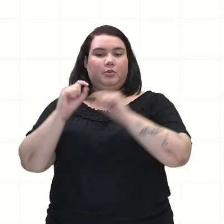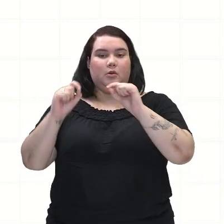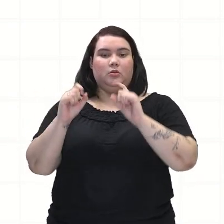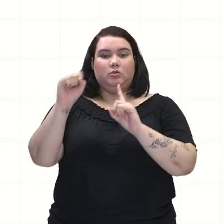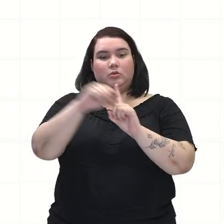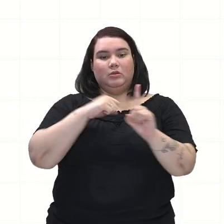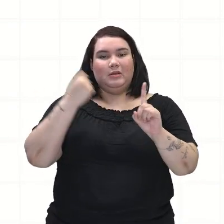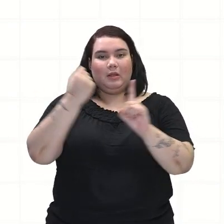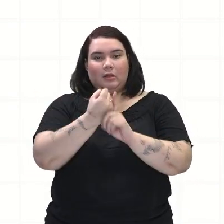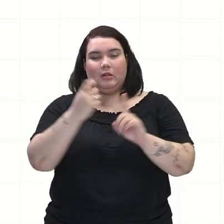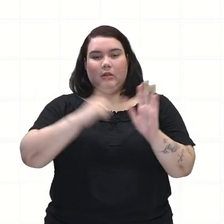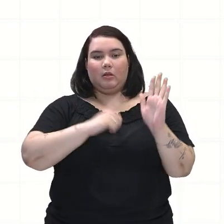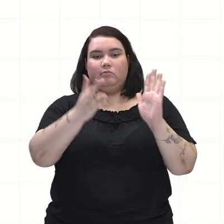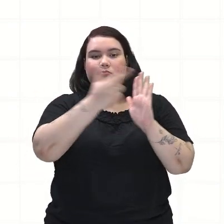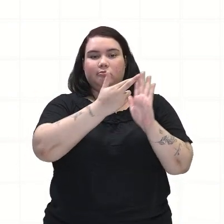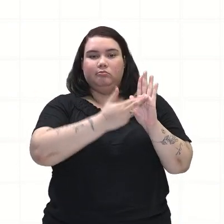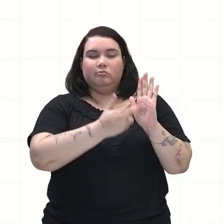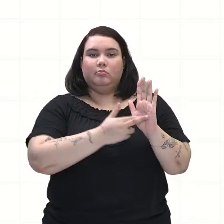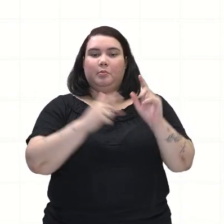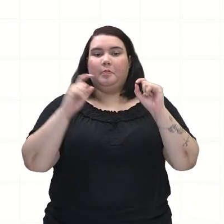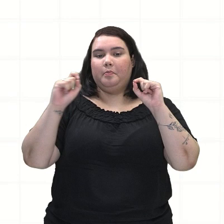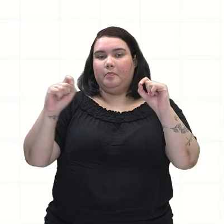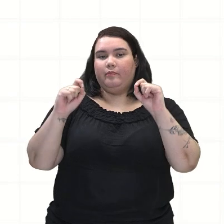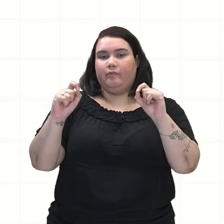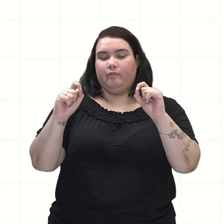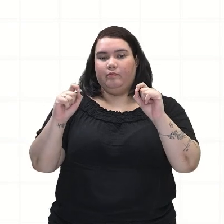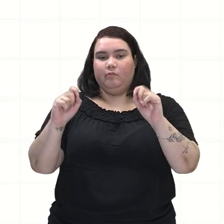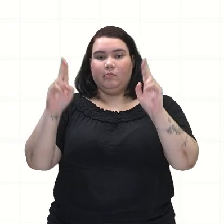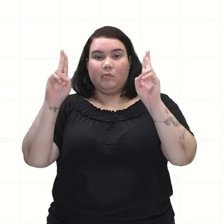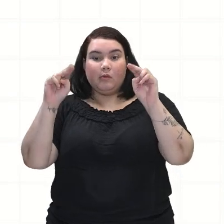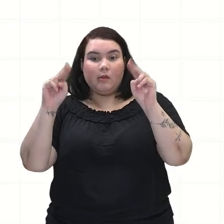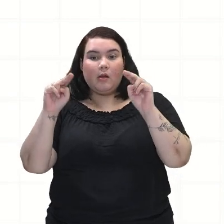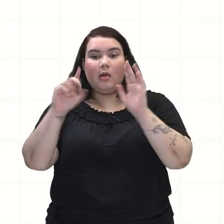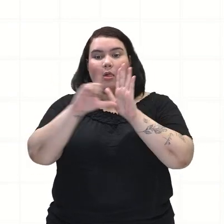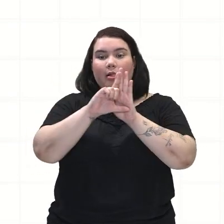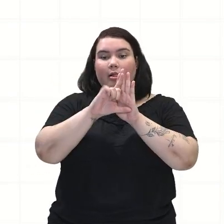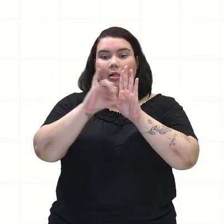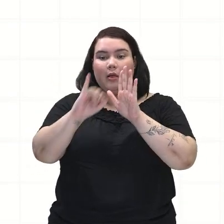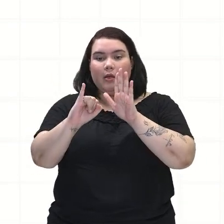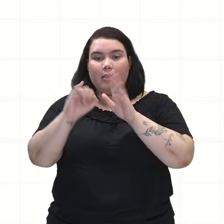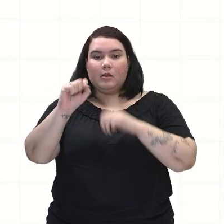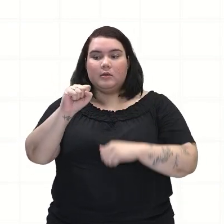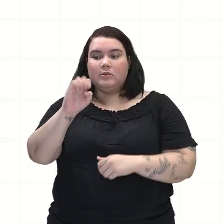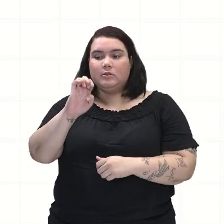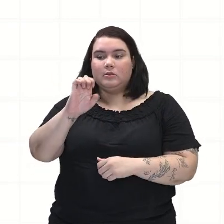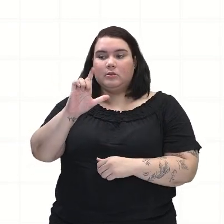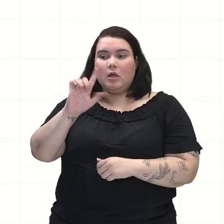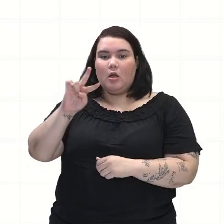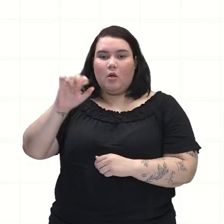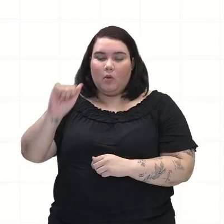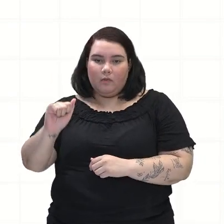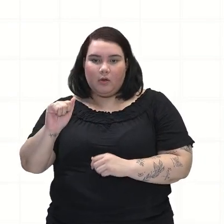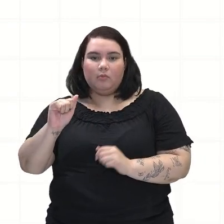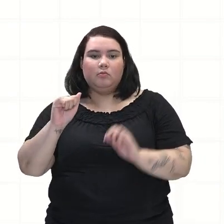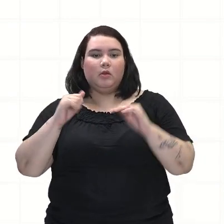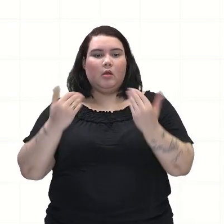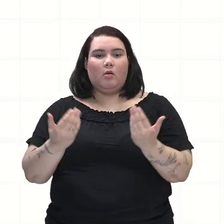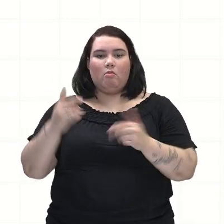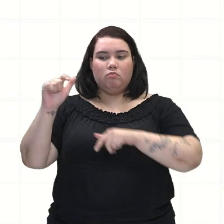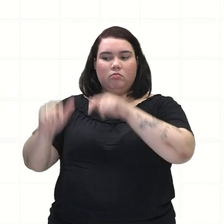sociedade era regida por uma lei da selva, onde os mais